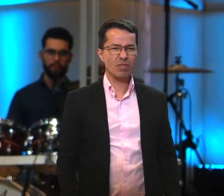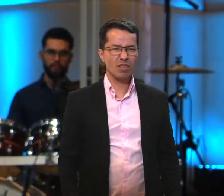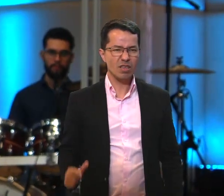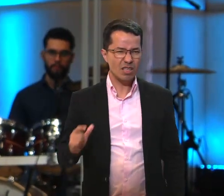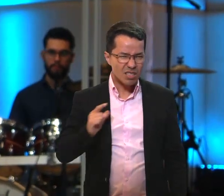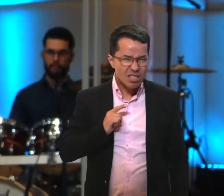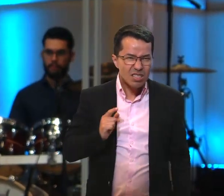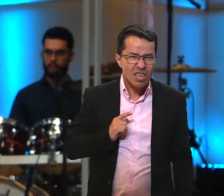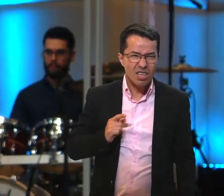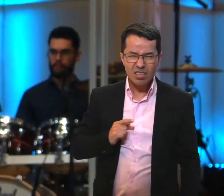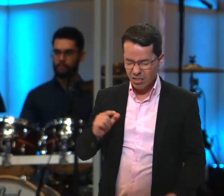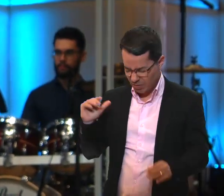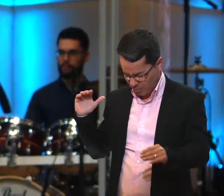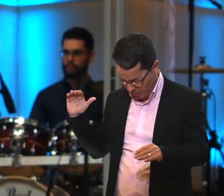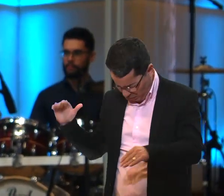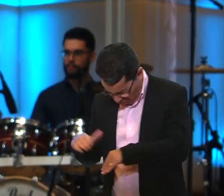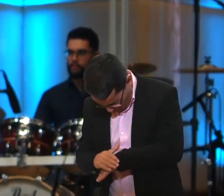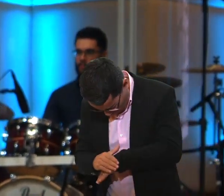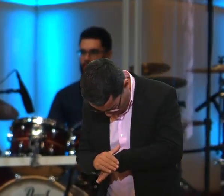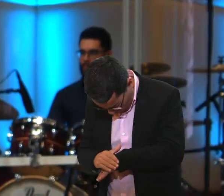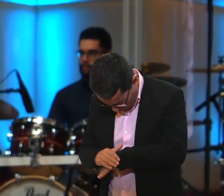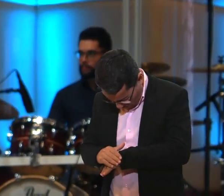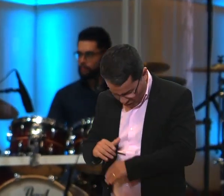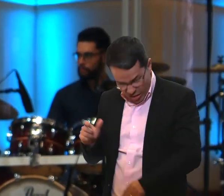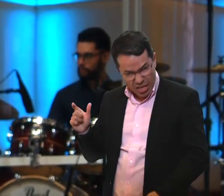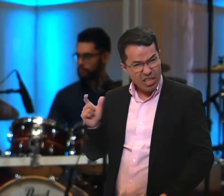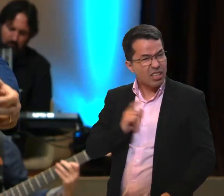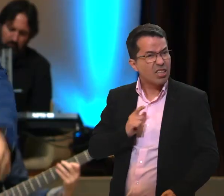humilhar e orar.